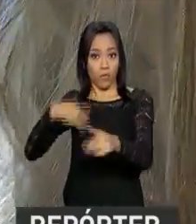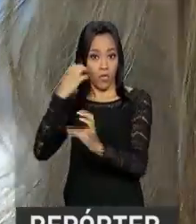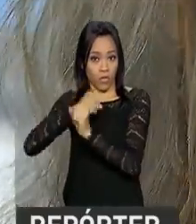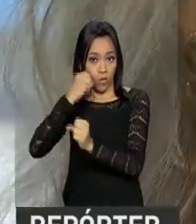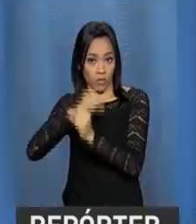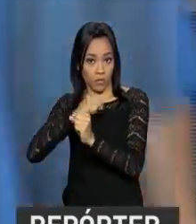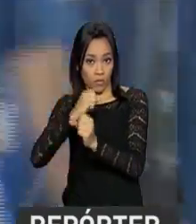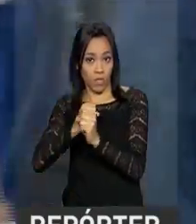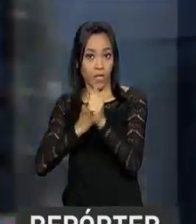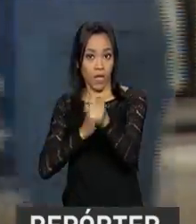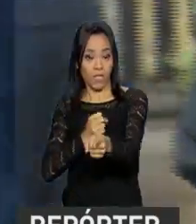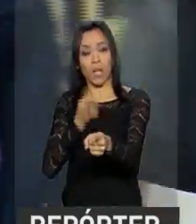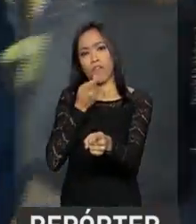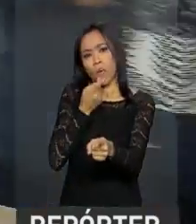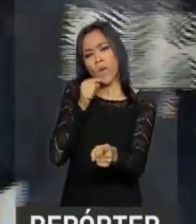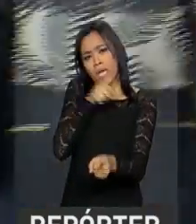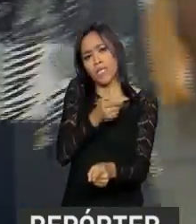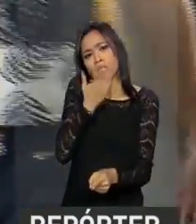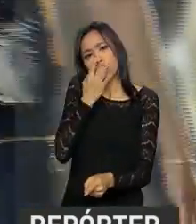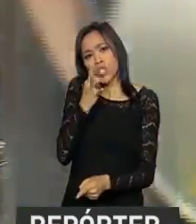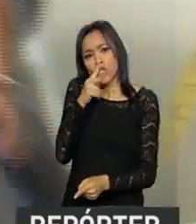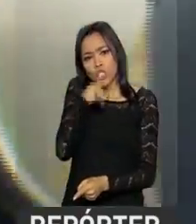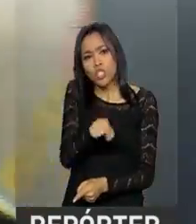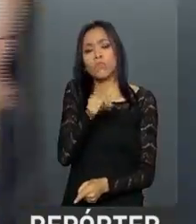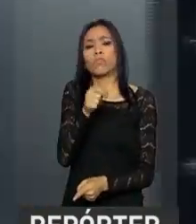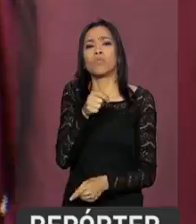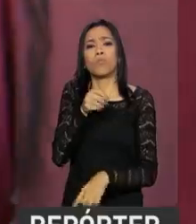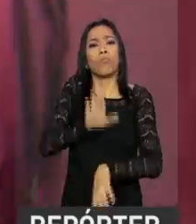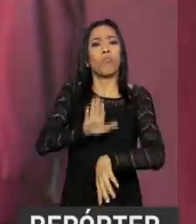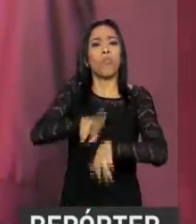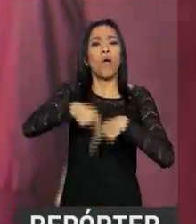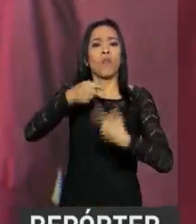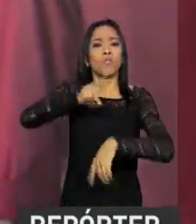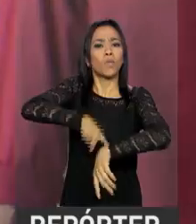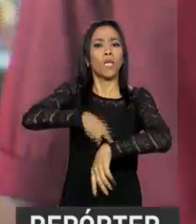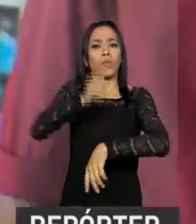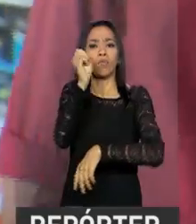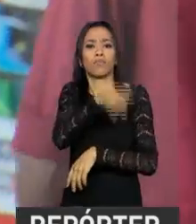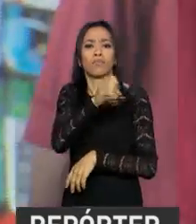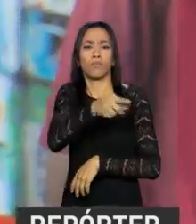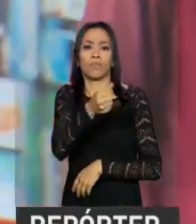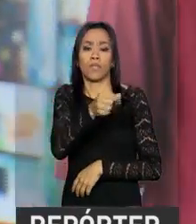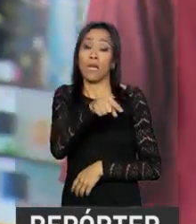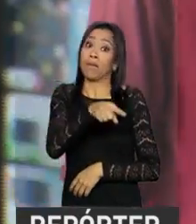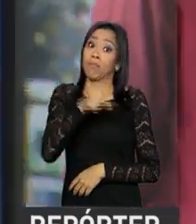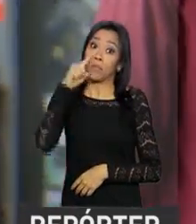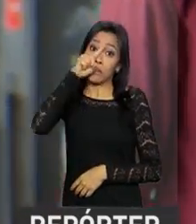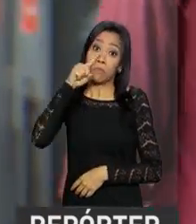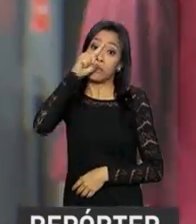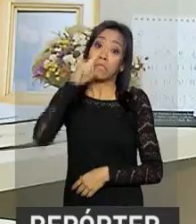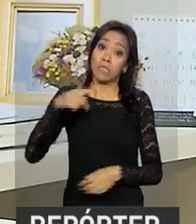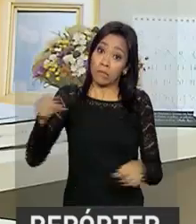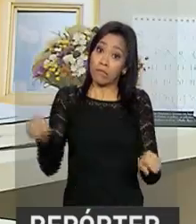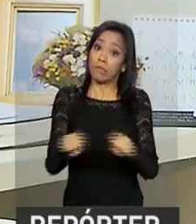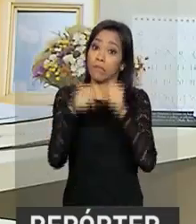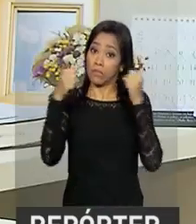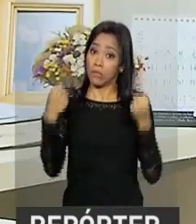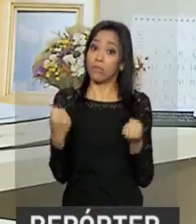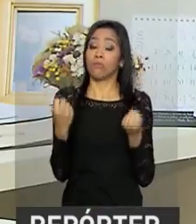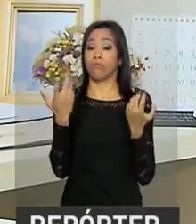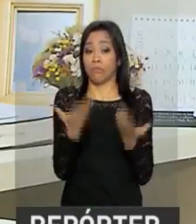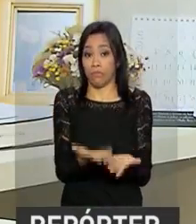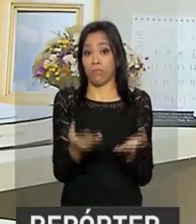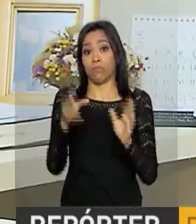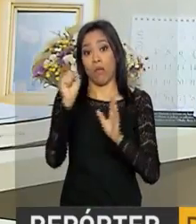Diana Vaz de Lima, esse tipo de aposentadoria por tempo de contribuição pode comprometer a sustentabilidade do sistema. Esse